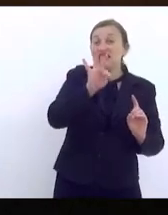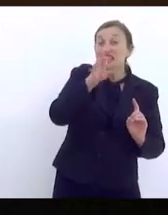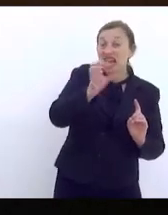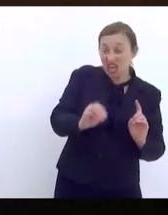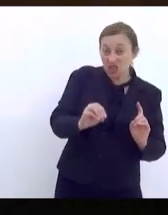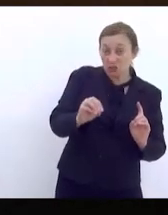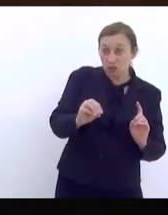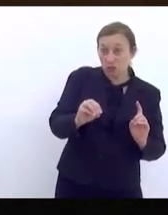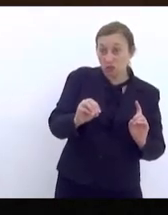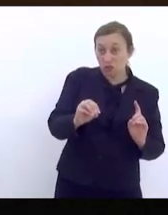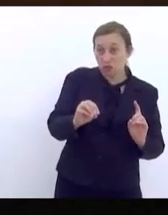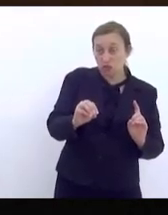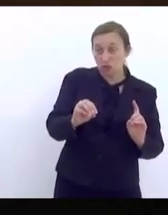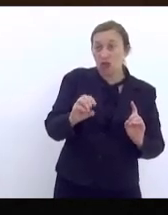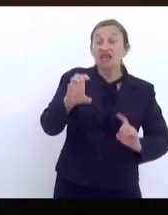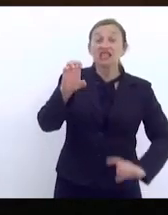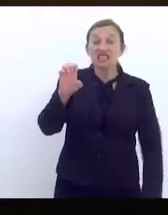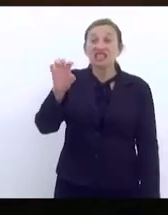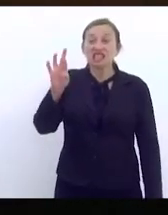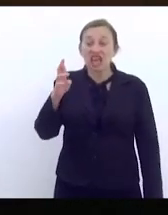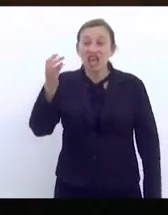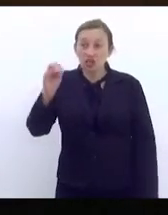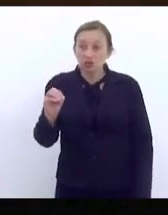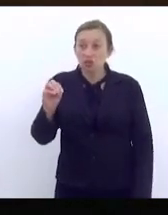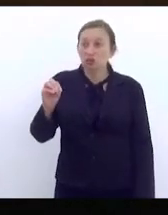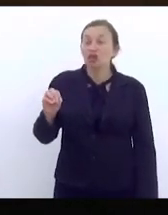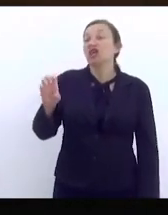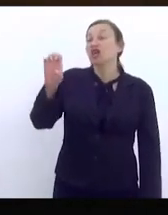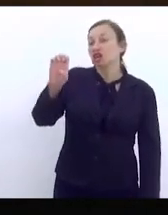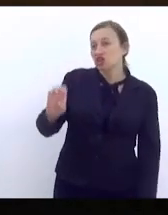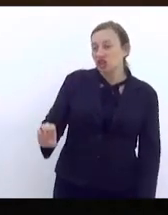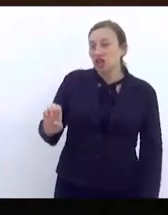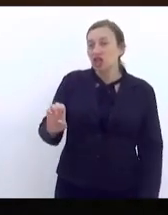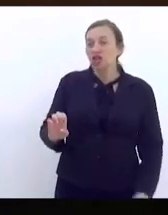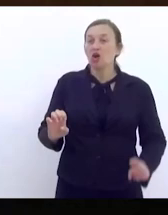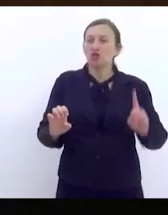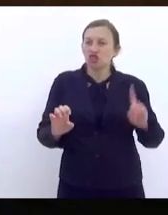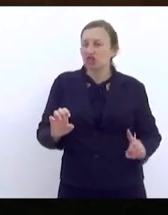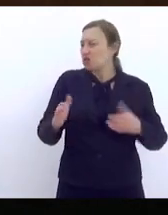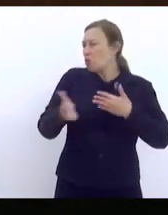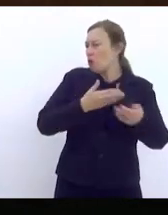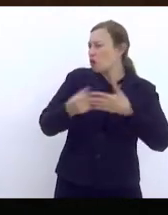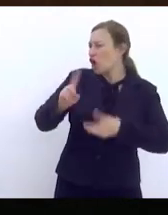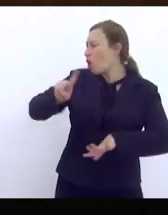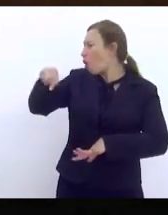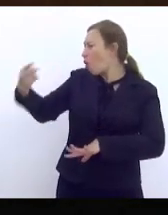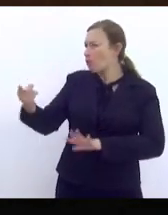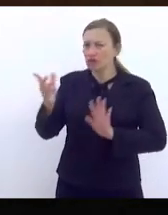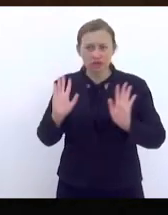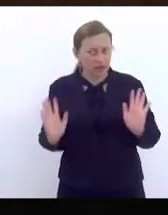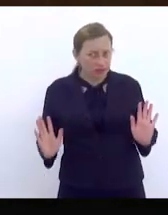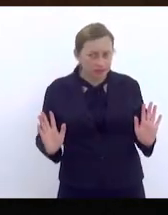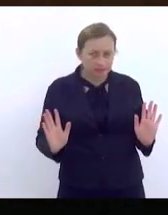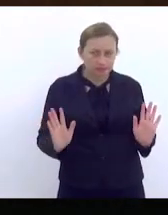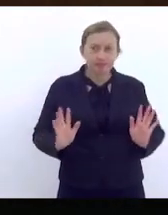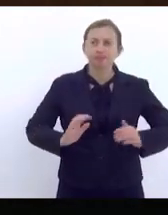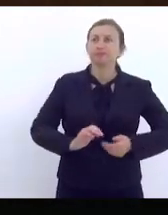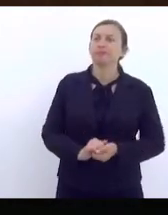Centro esquerda centro direita ou qualquer outra denominação